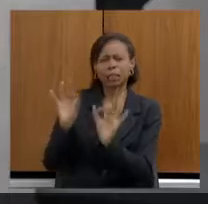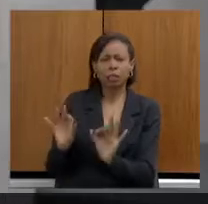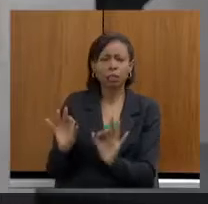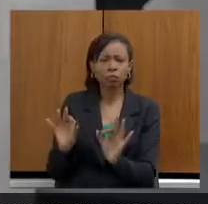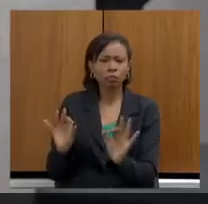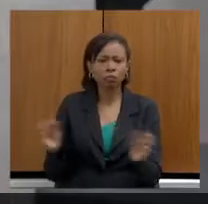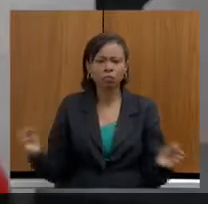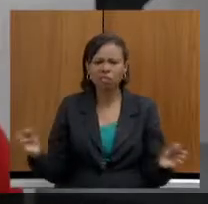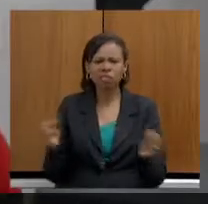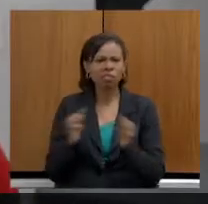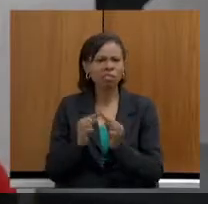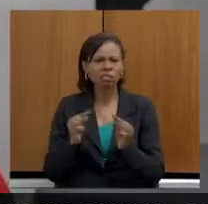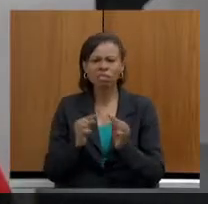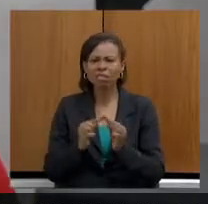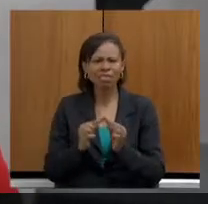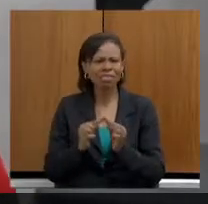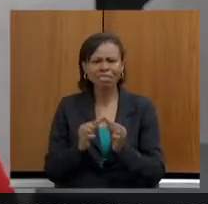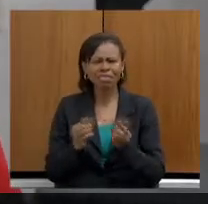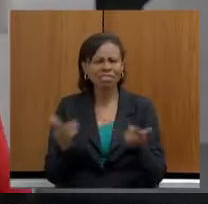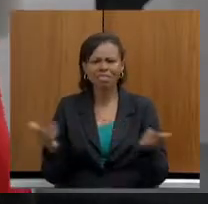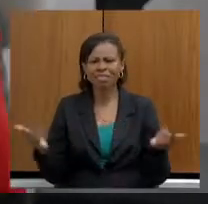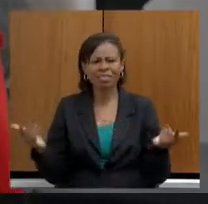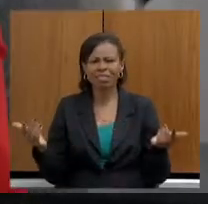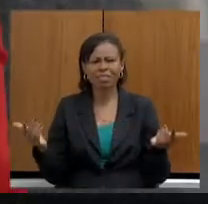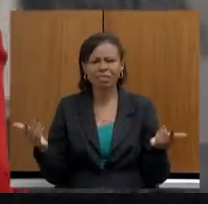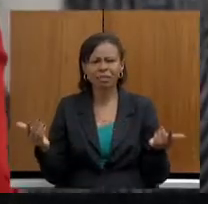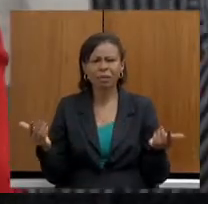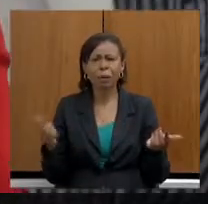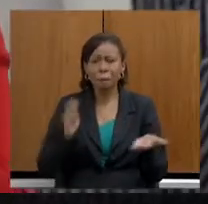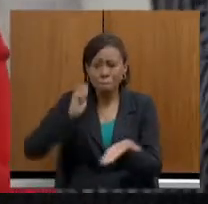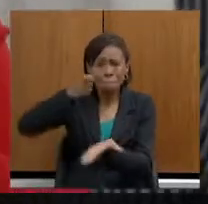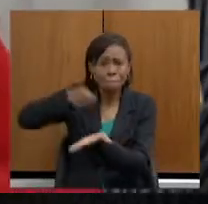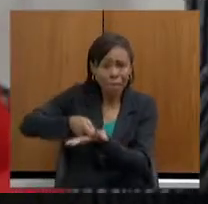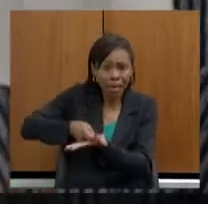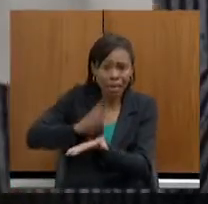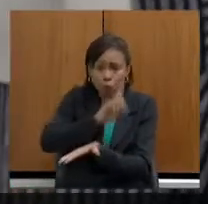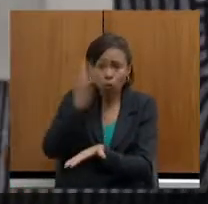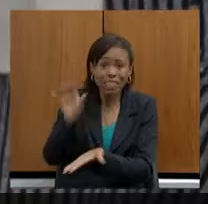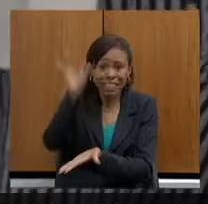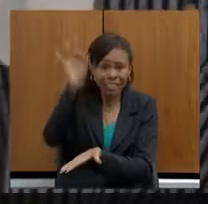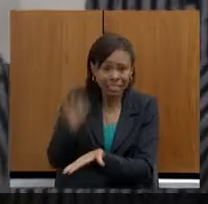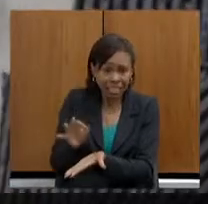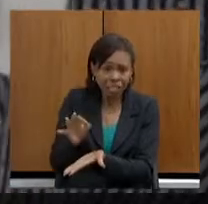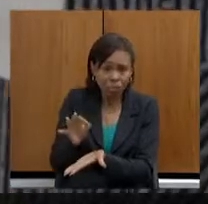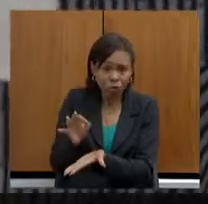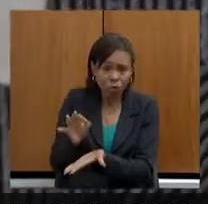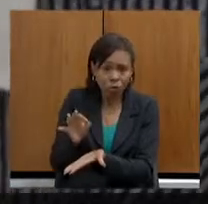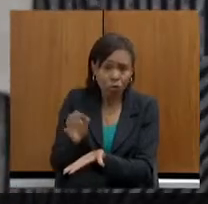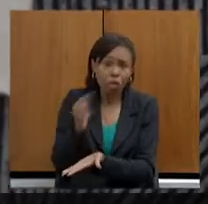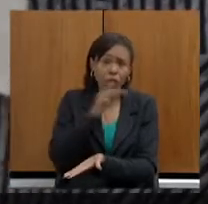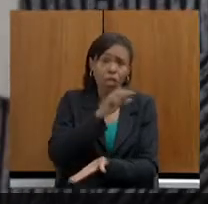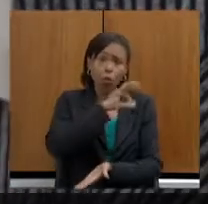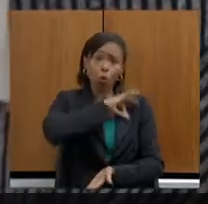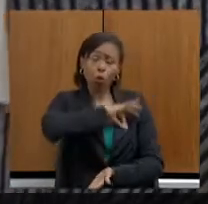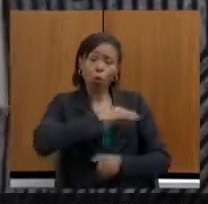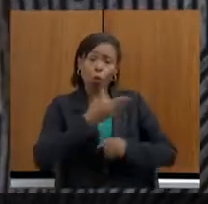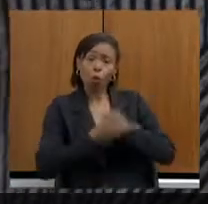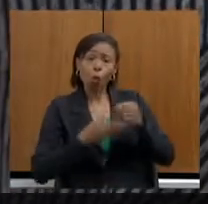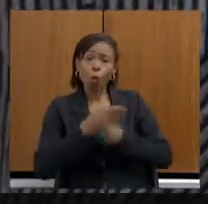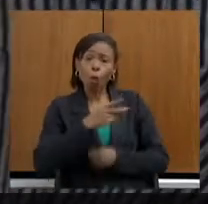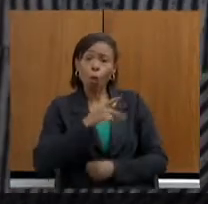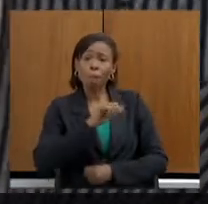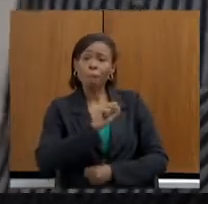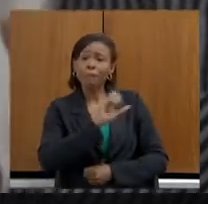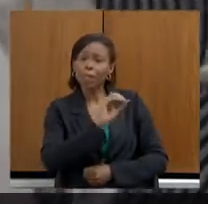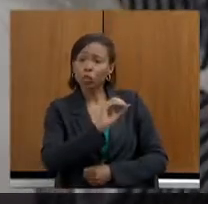outra é como se pagar em dia excluísse atualização do piso salarial o piso salarial é